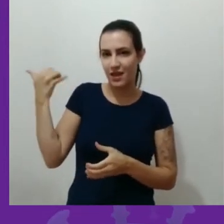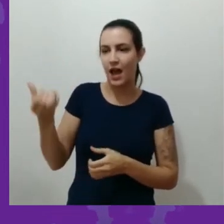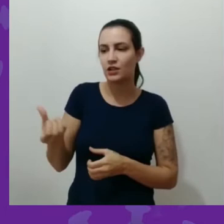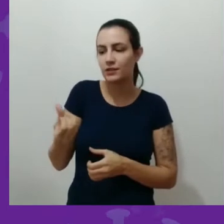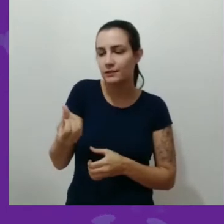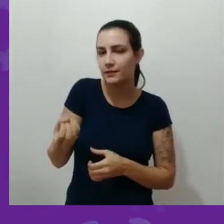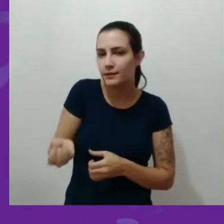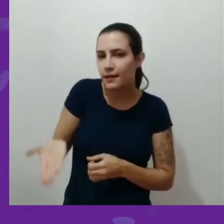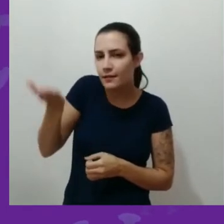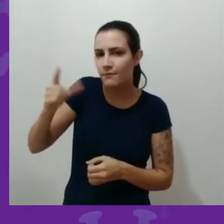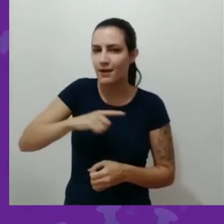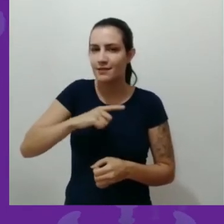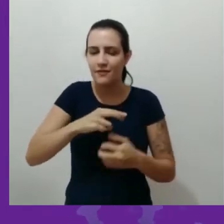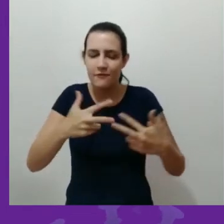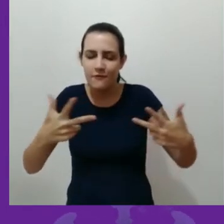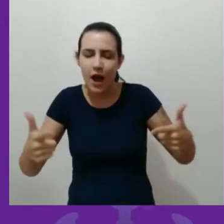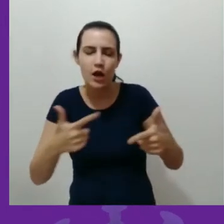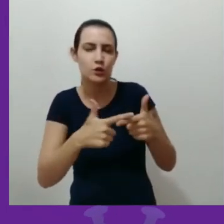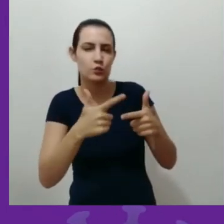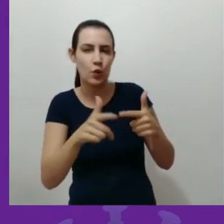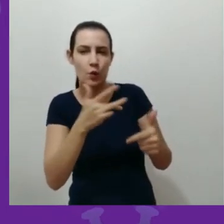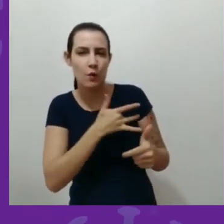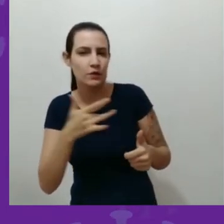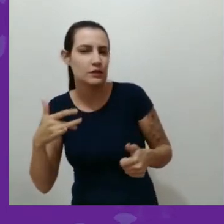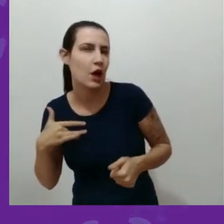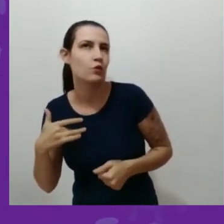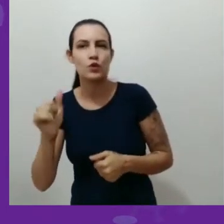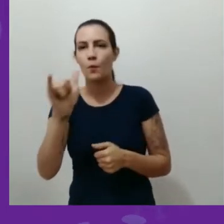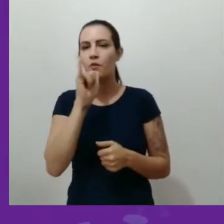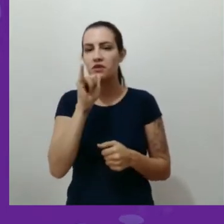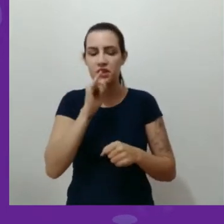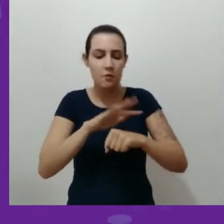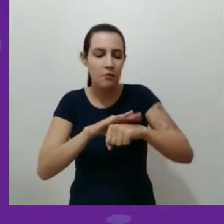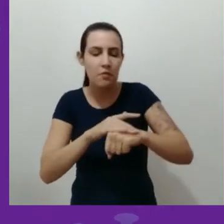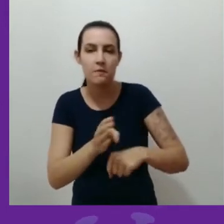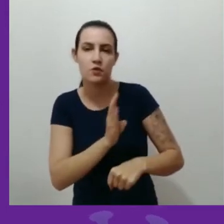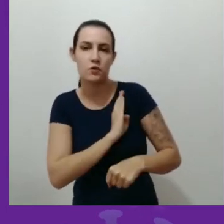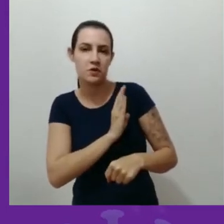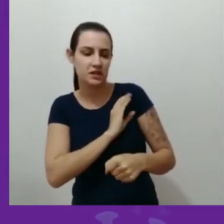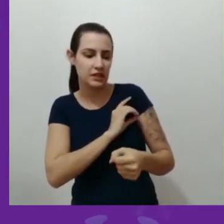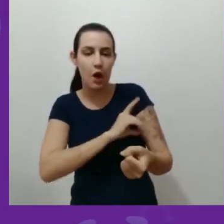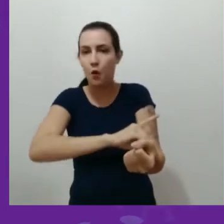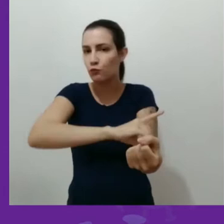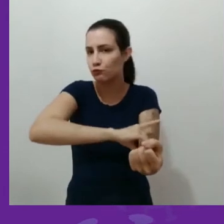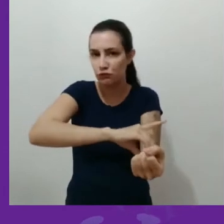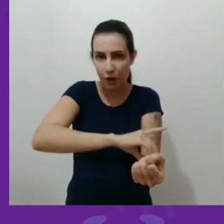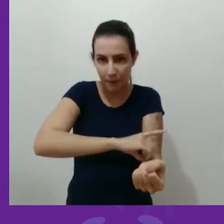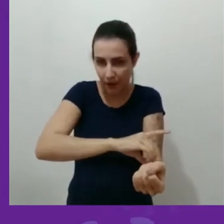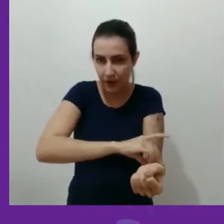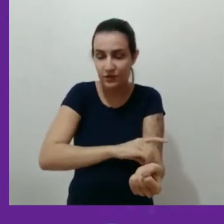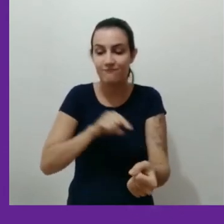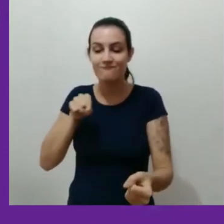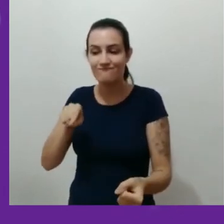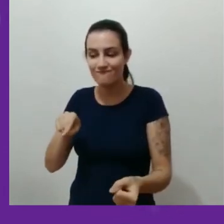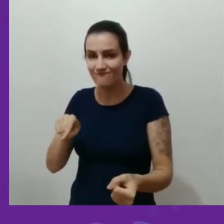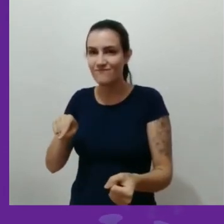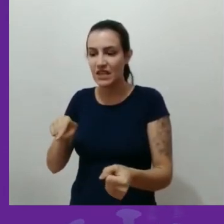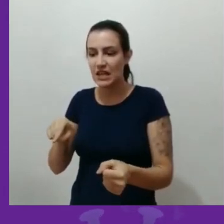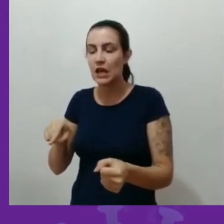com mais de 60 anos pessoas com diabetes pressão alta doenças cardíacas doenças e imunologicas